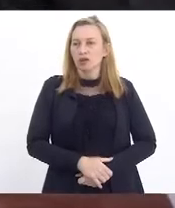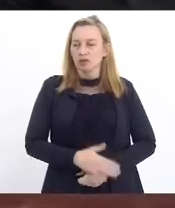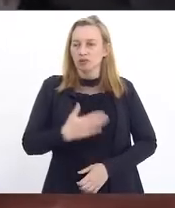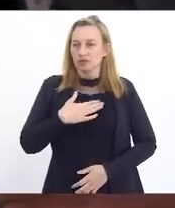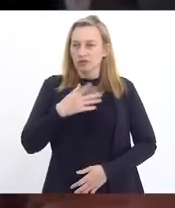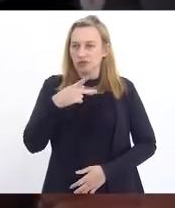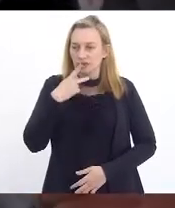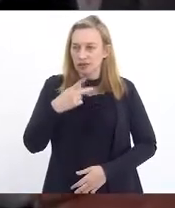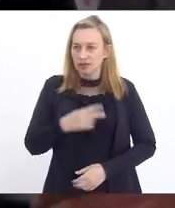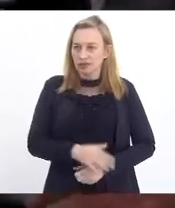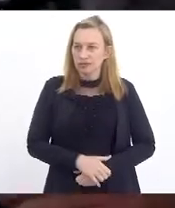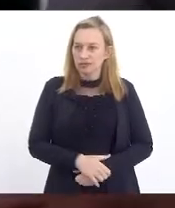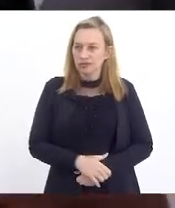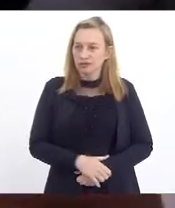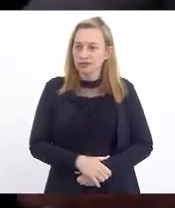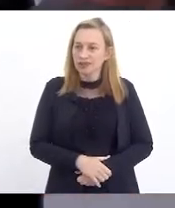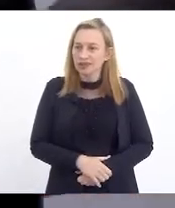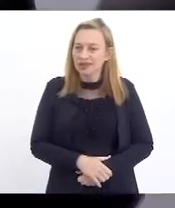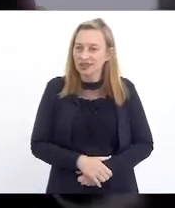minhas contribuições.